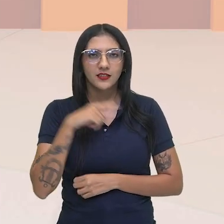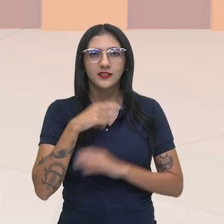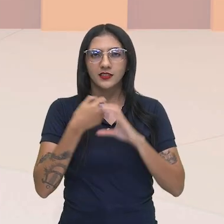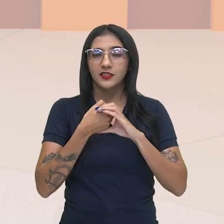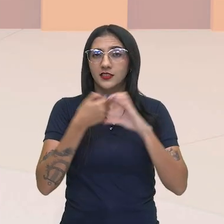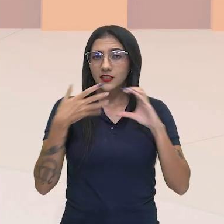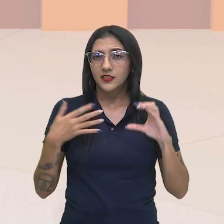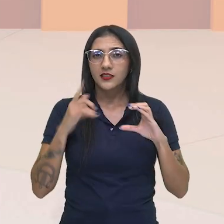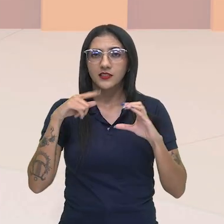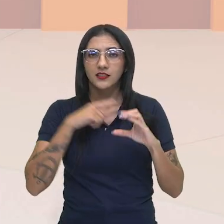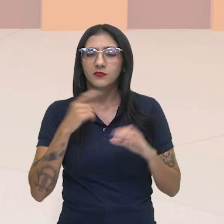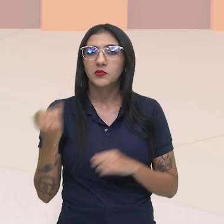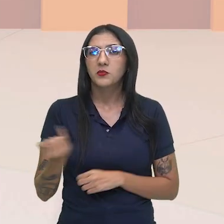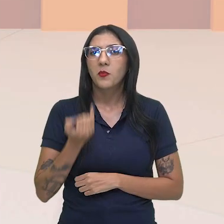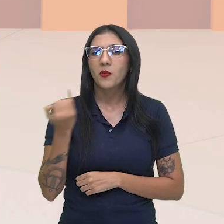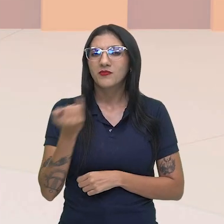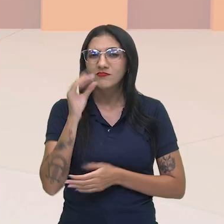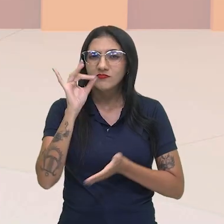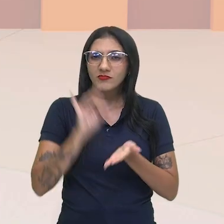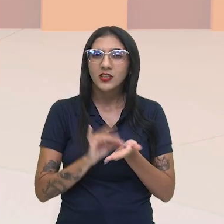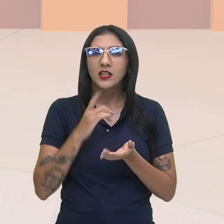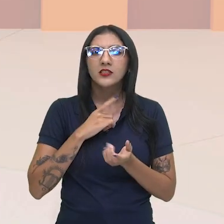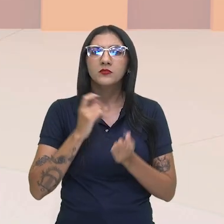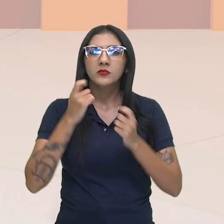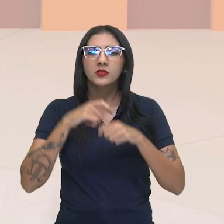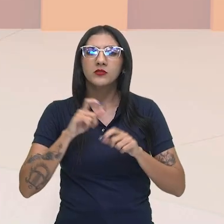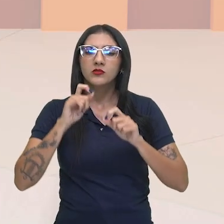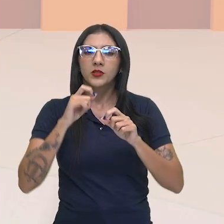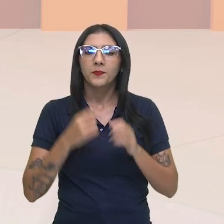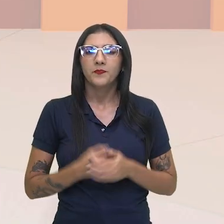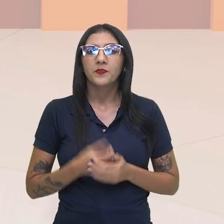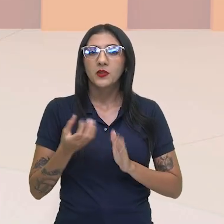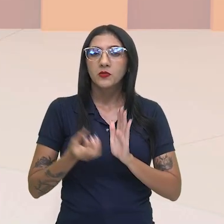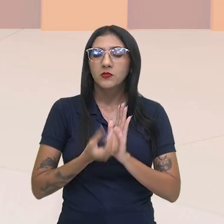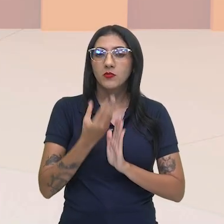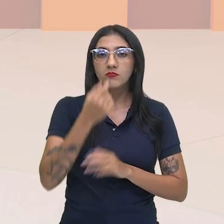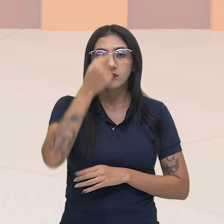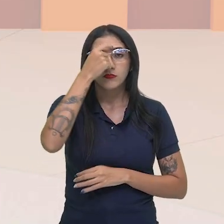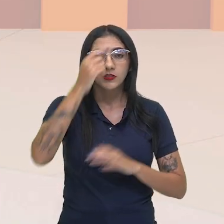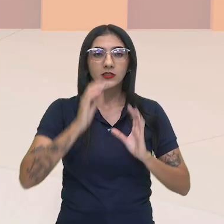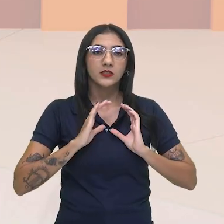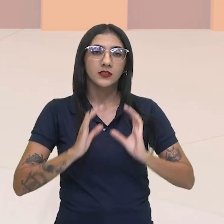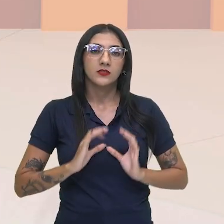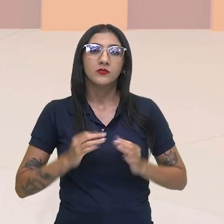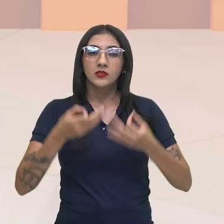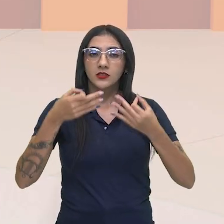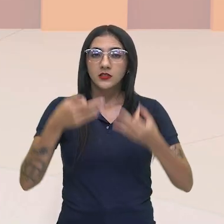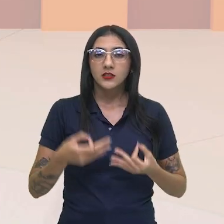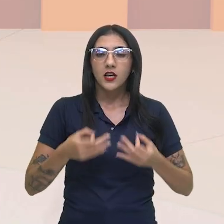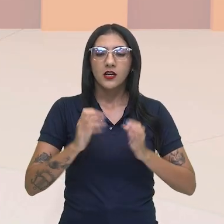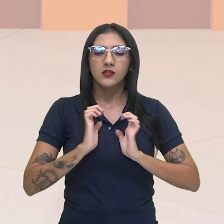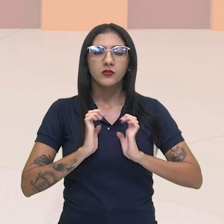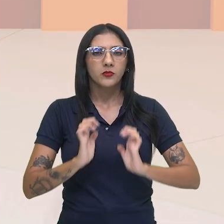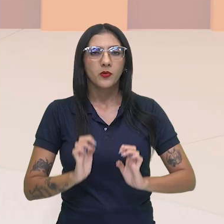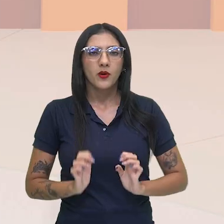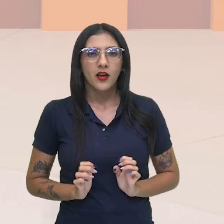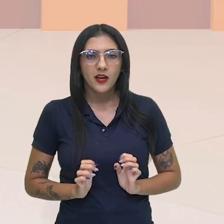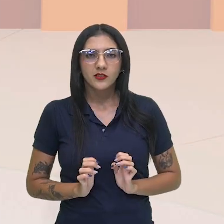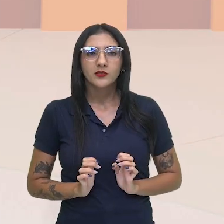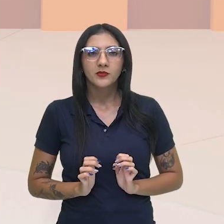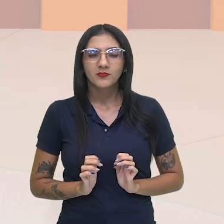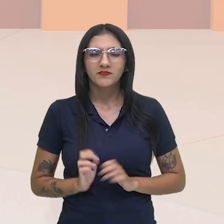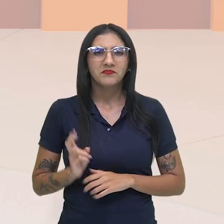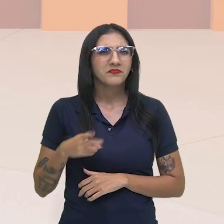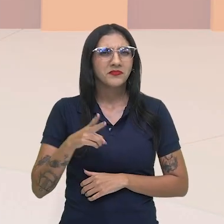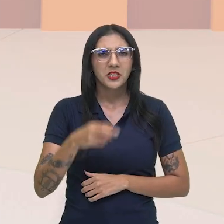Eles são fundamentais para a formação de um cidadão consciente, de um cidadão engajado, né? Eu sempre